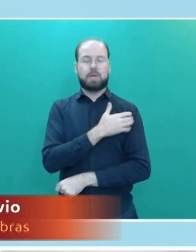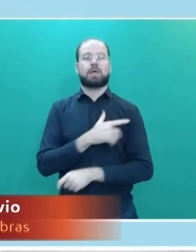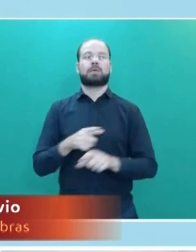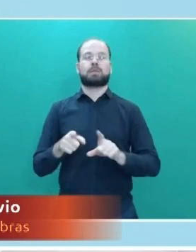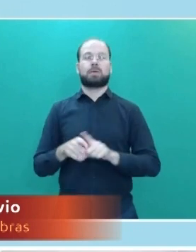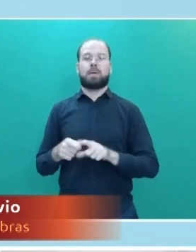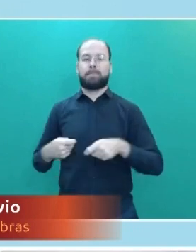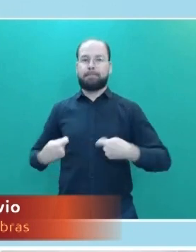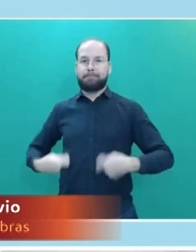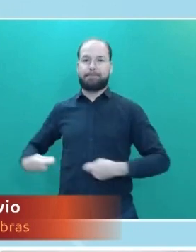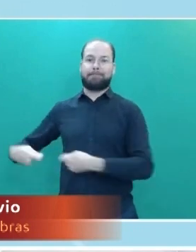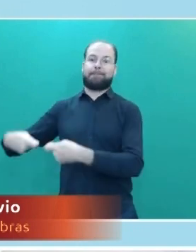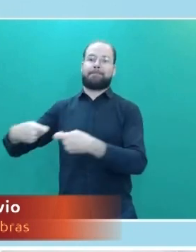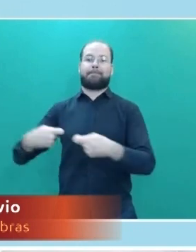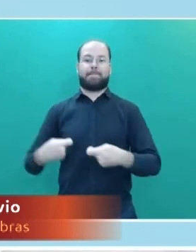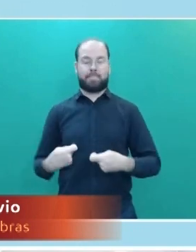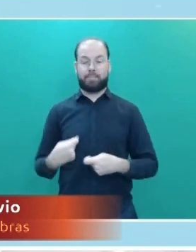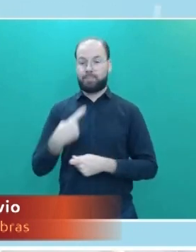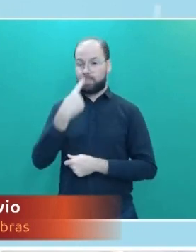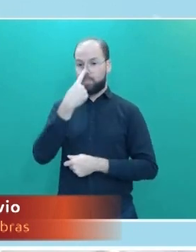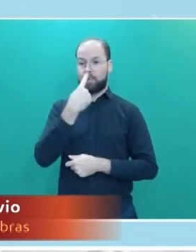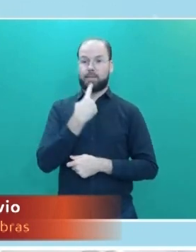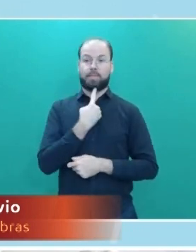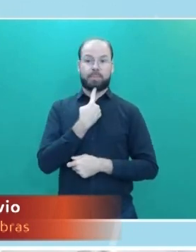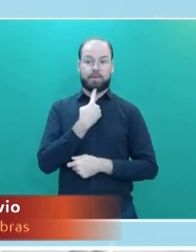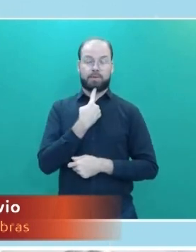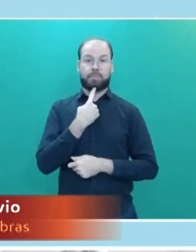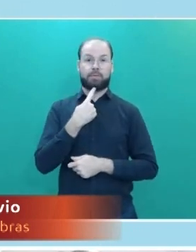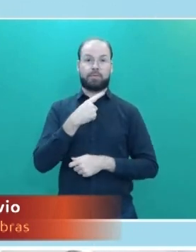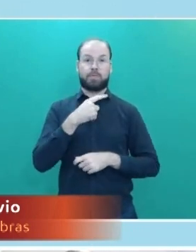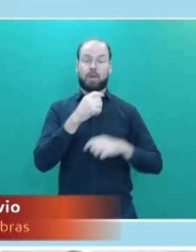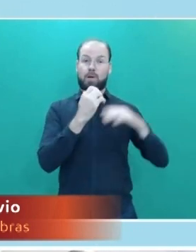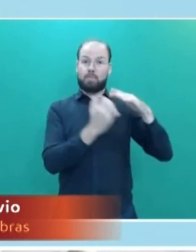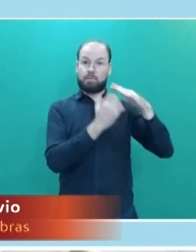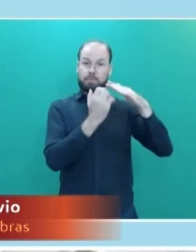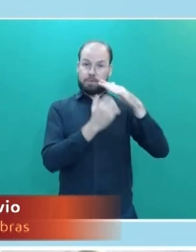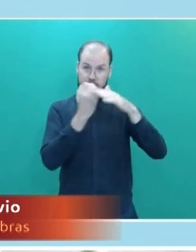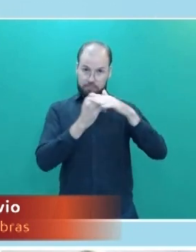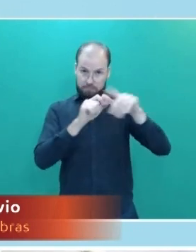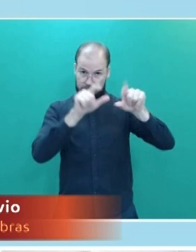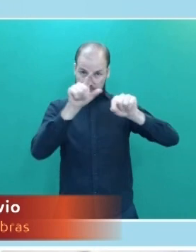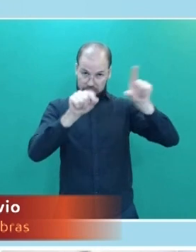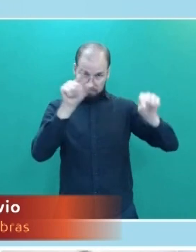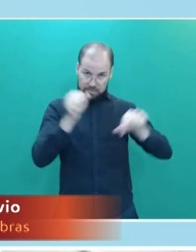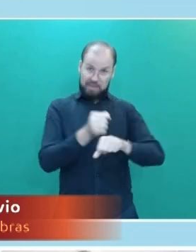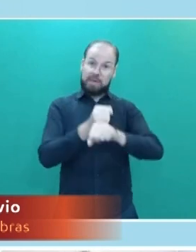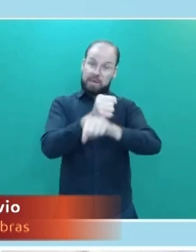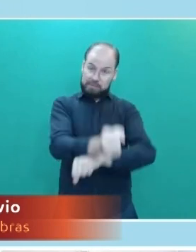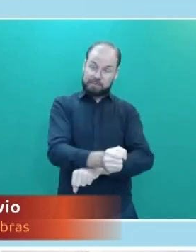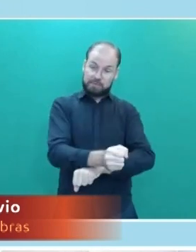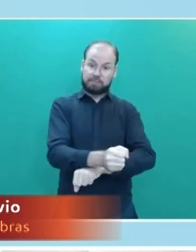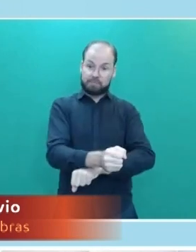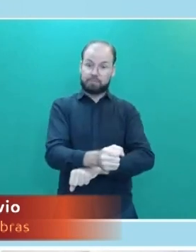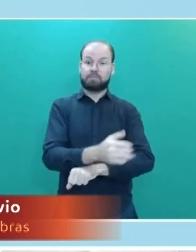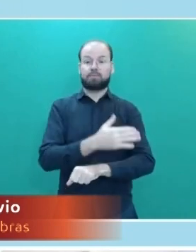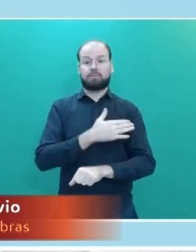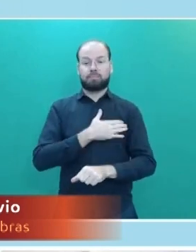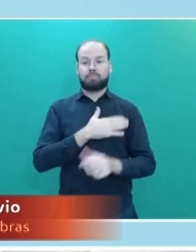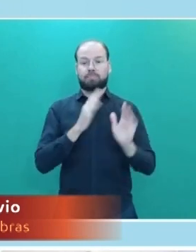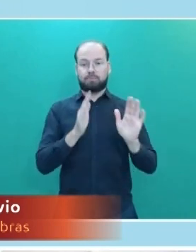vulnerabilidade. Agora, o perfil dos empregadores, ele é objeto de muitas análises